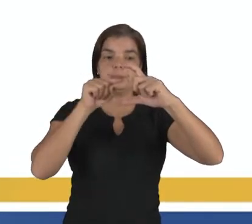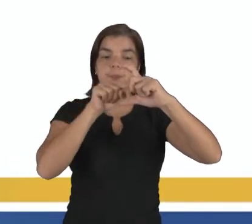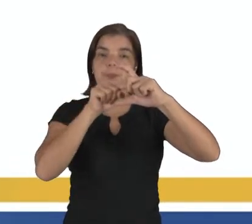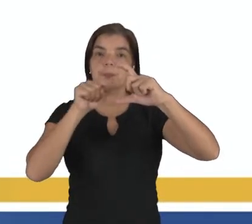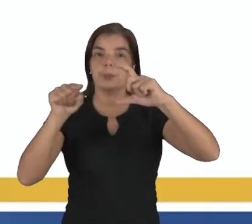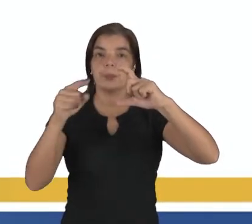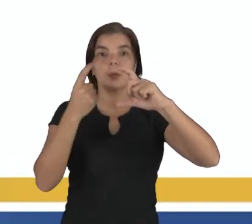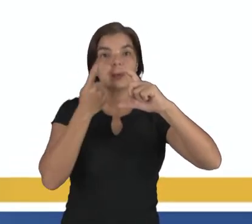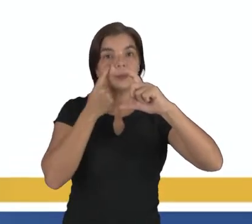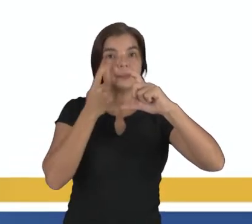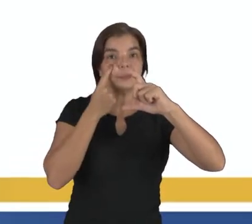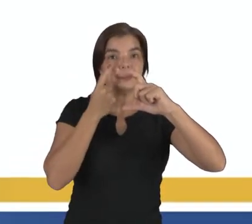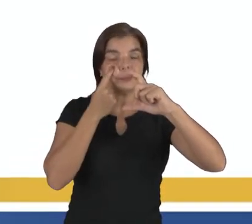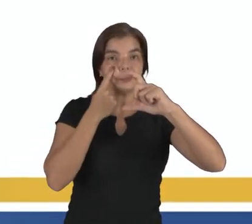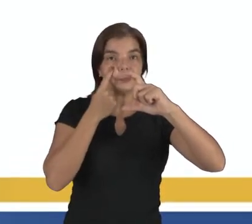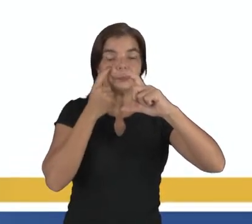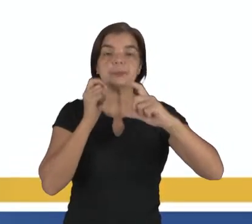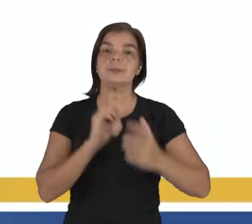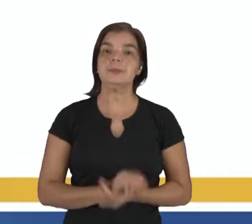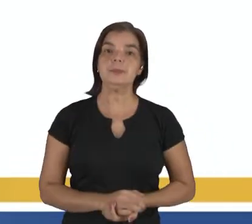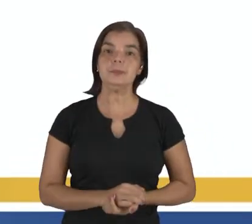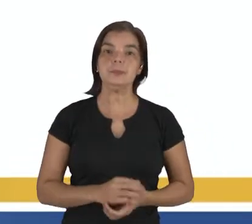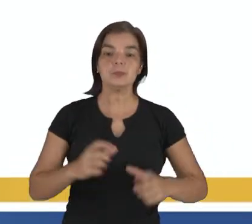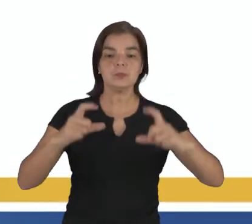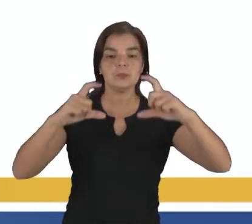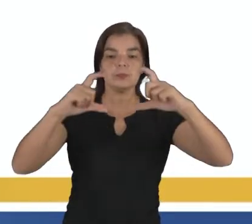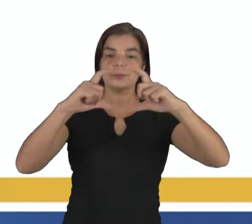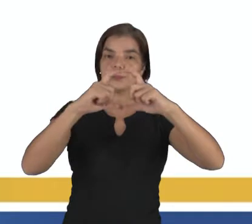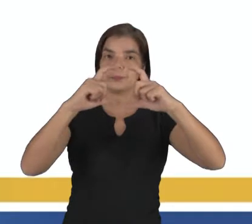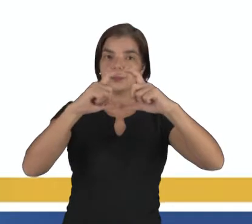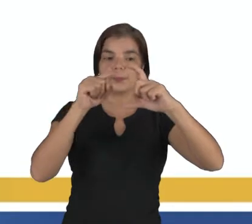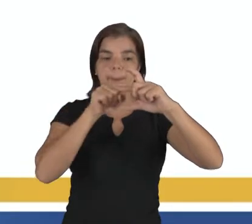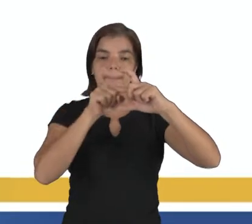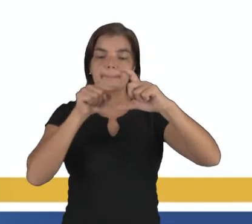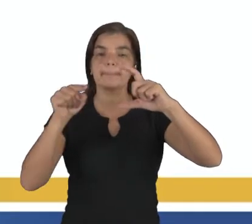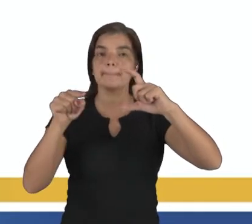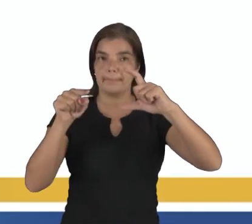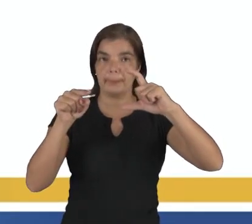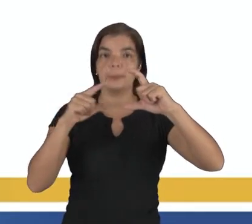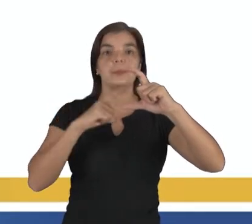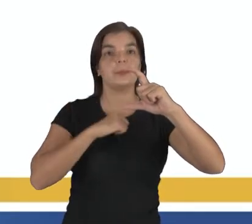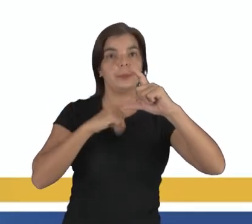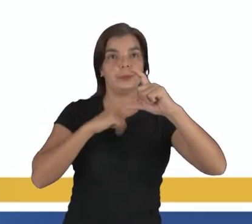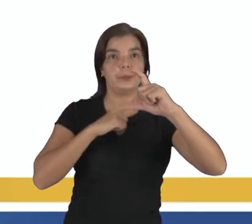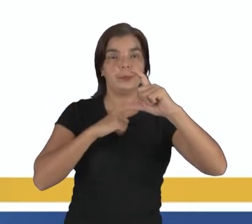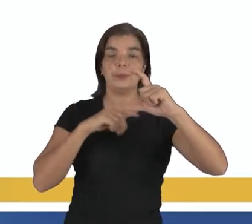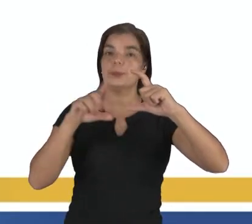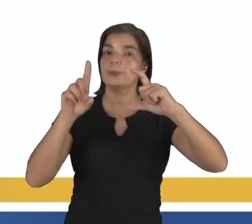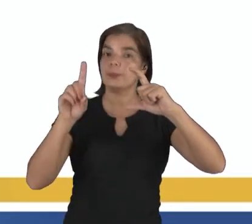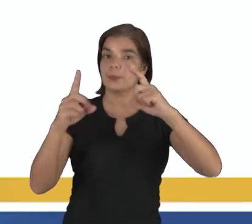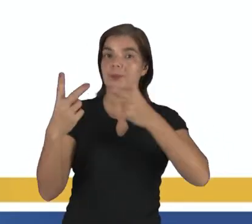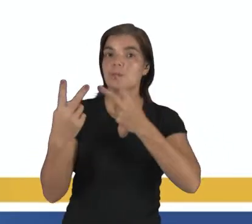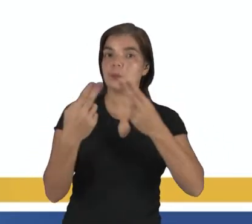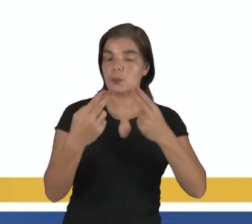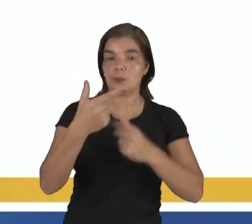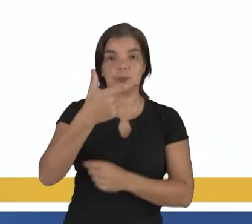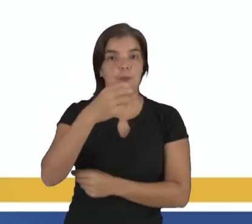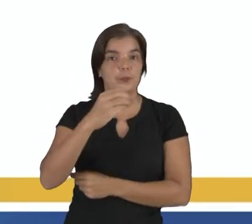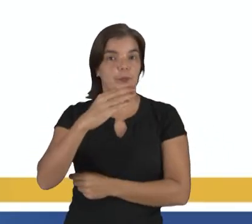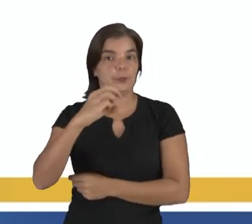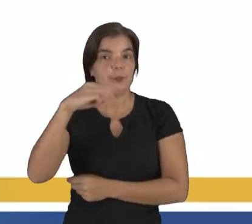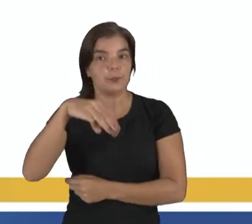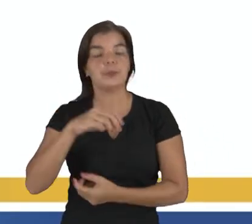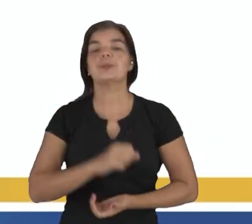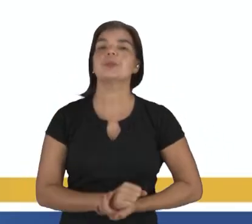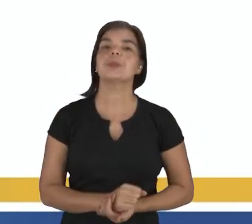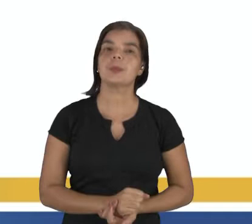Presta bem atenção à questão. Determine o raio de uma circunferência que possui o diâmetro igual a 20